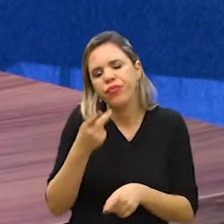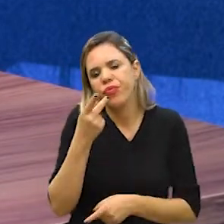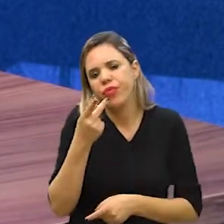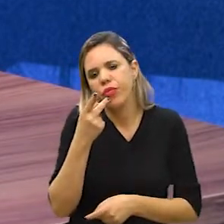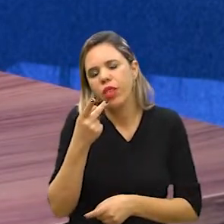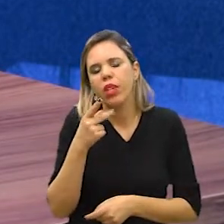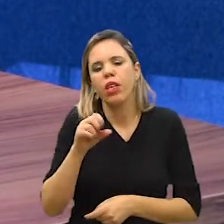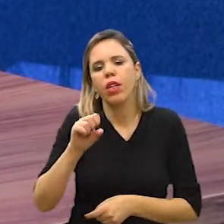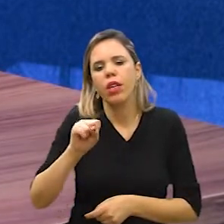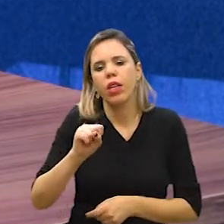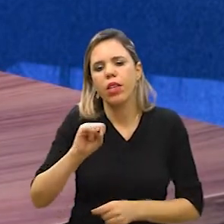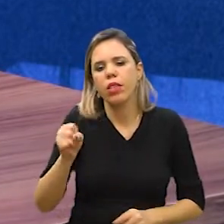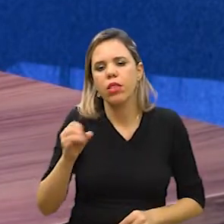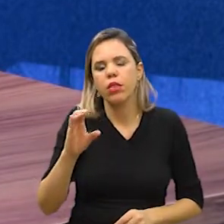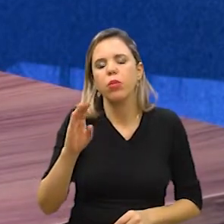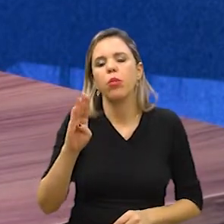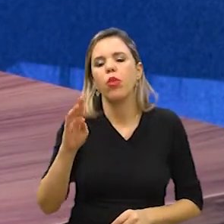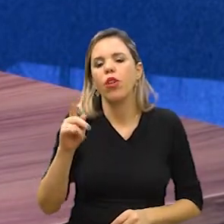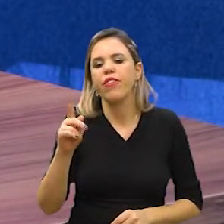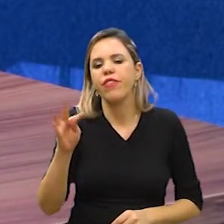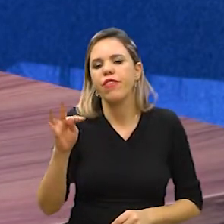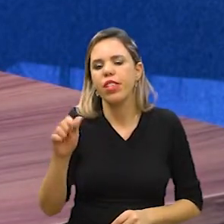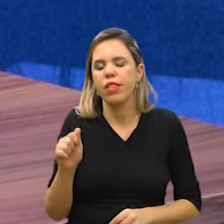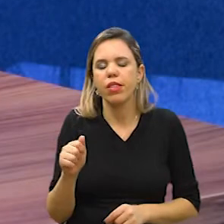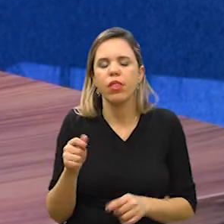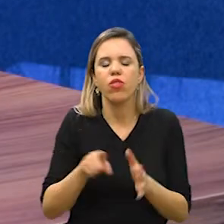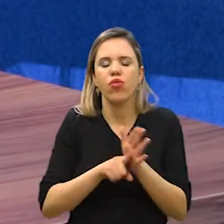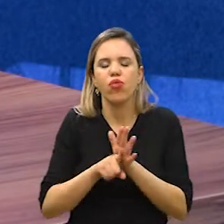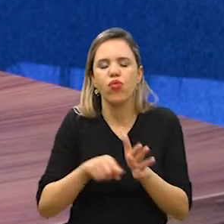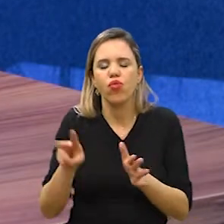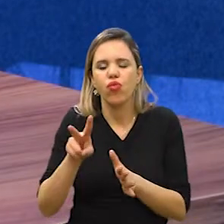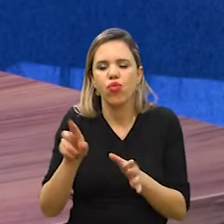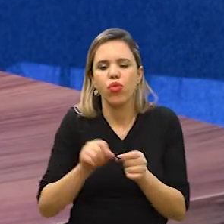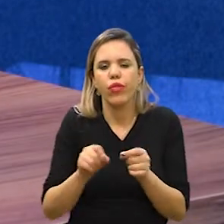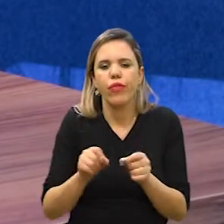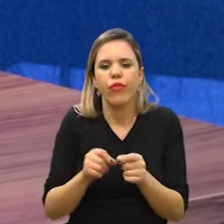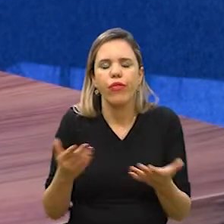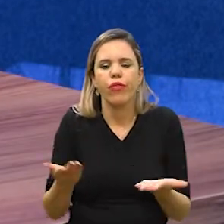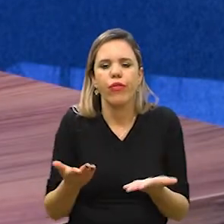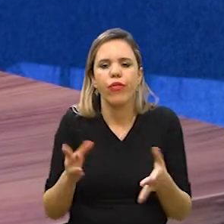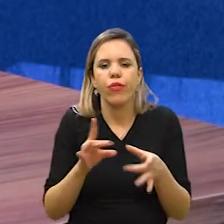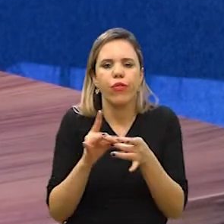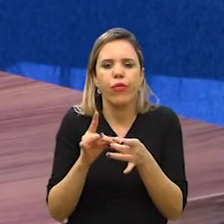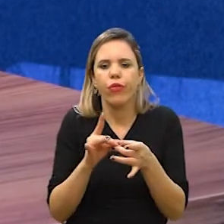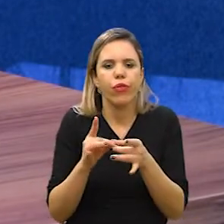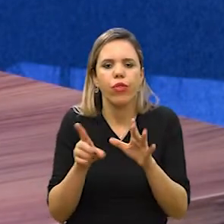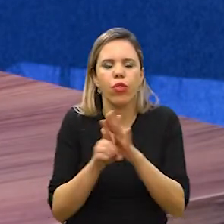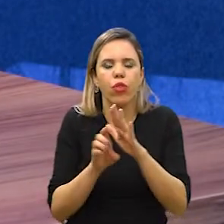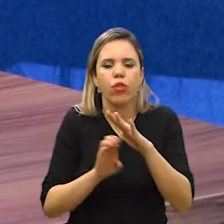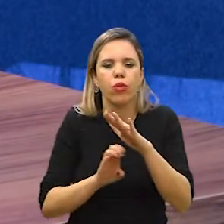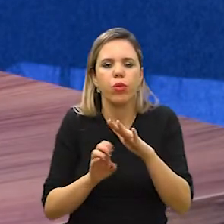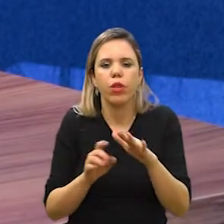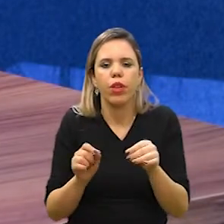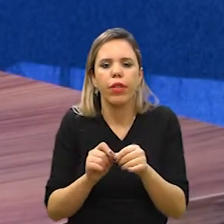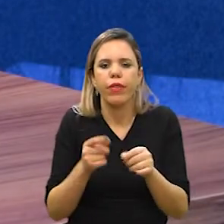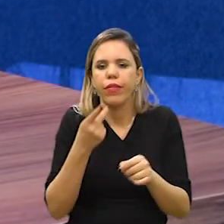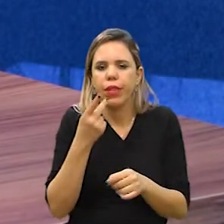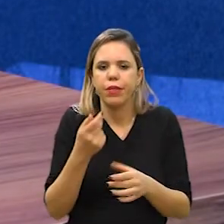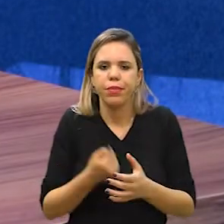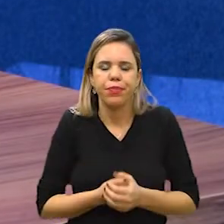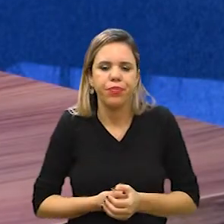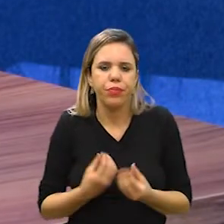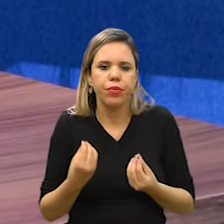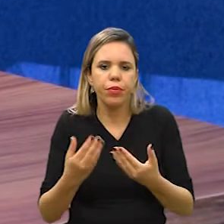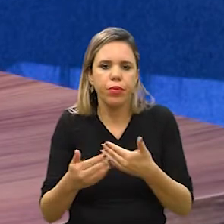até mencionou São João da Boa Vista, que tipo de estudo hoje vocês fazem em conjunto, como sócios, quando